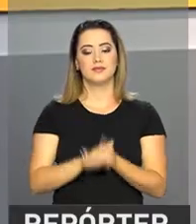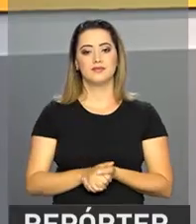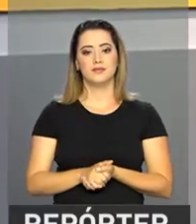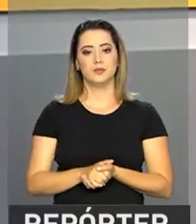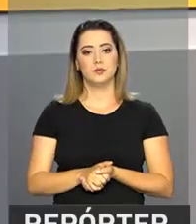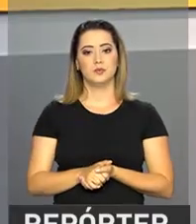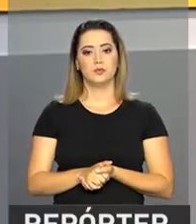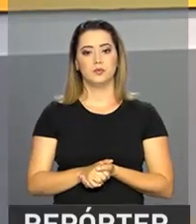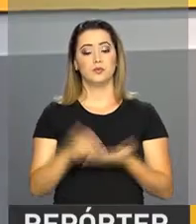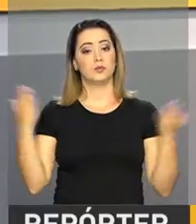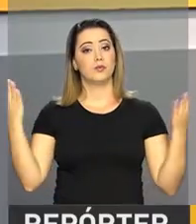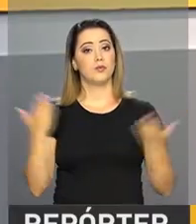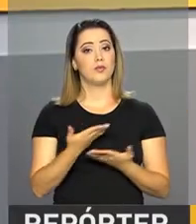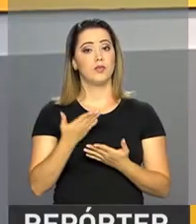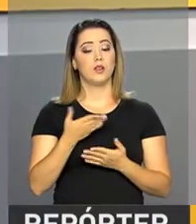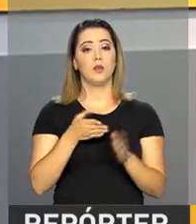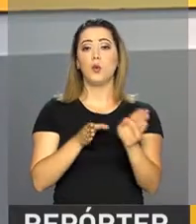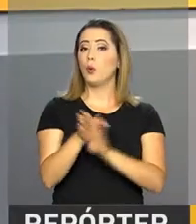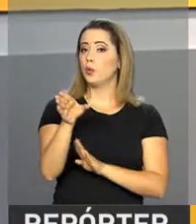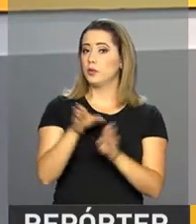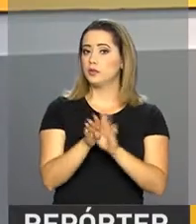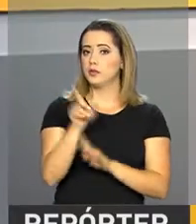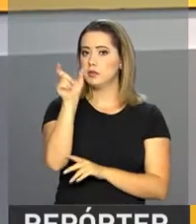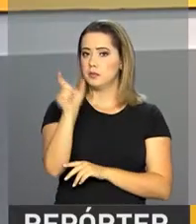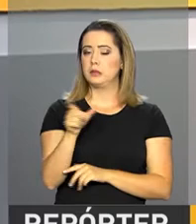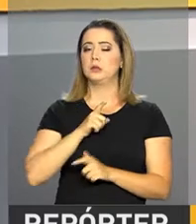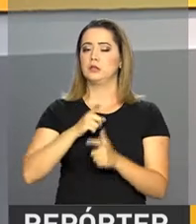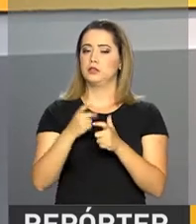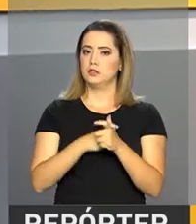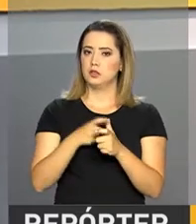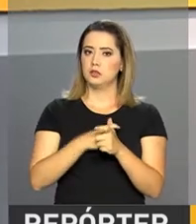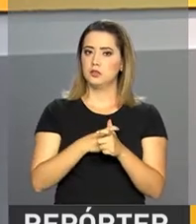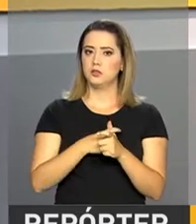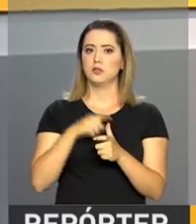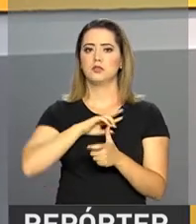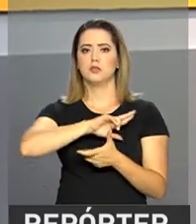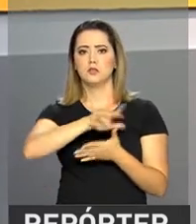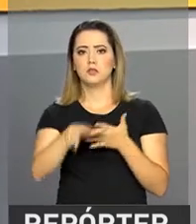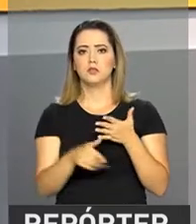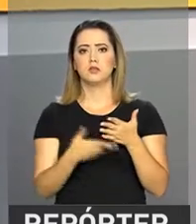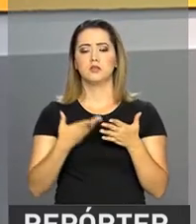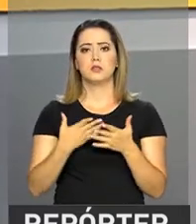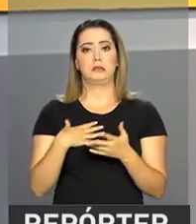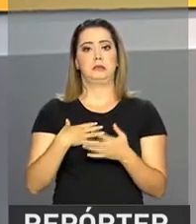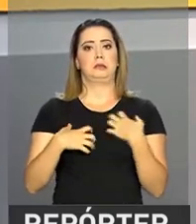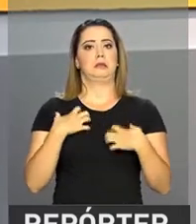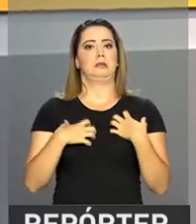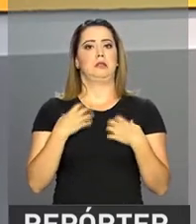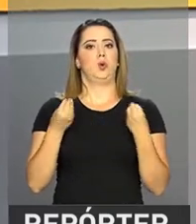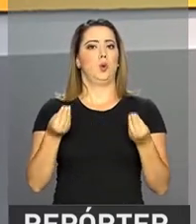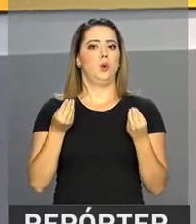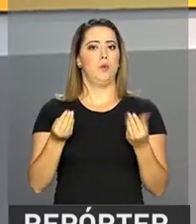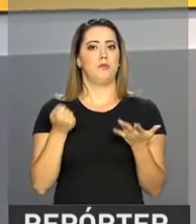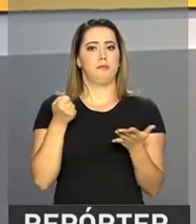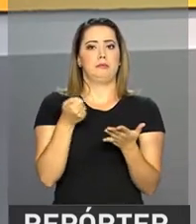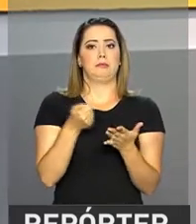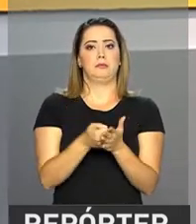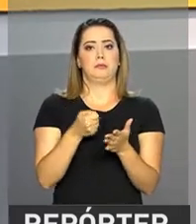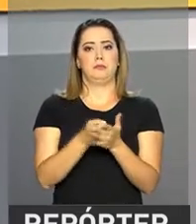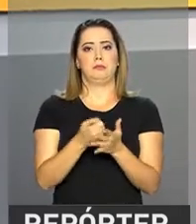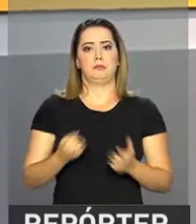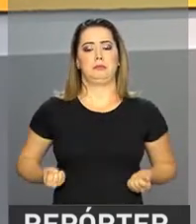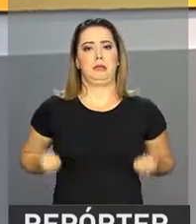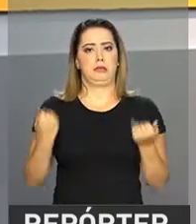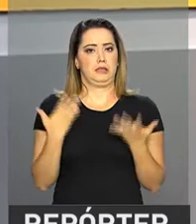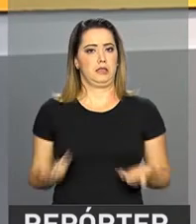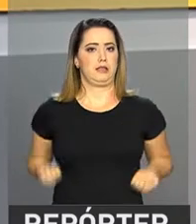e agora uma dica para quem está no vermelho muita gente entra em pânico e não sabe o que fazer quando está gastando